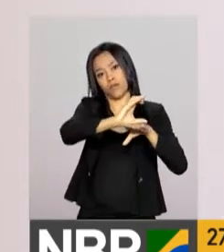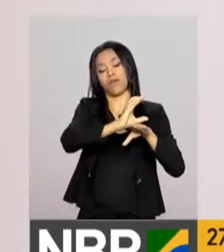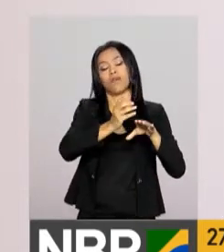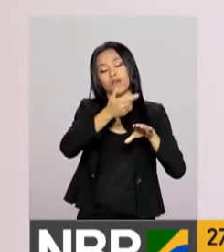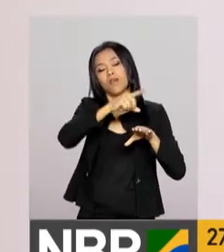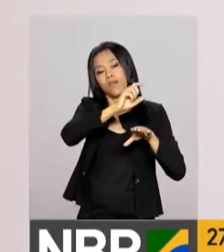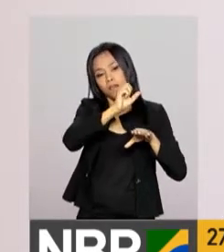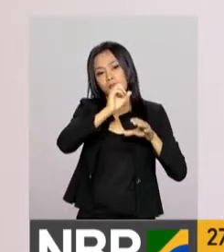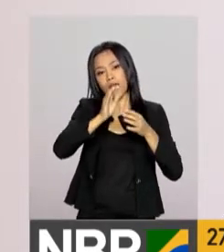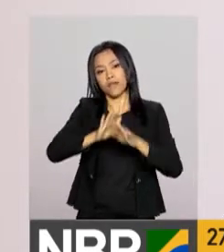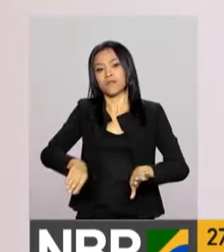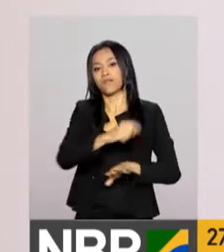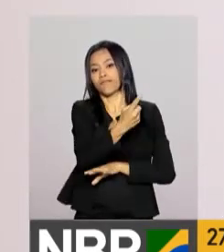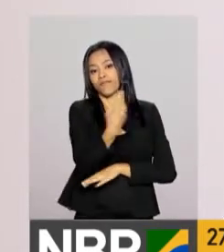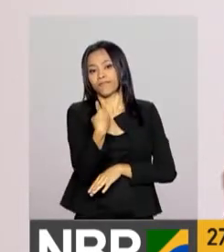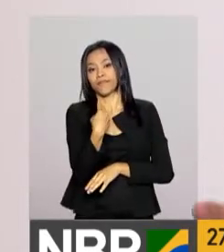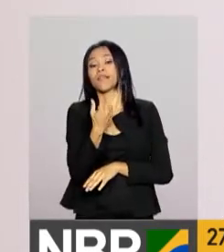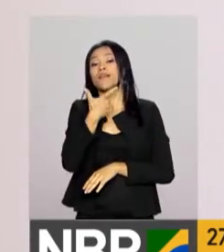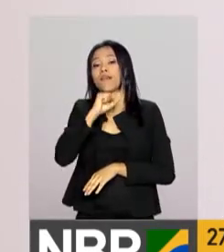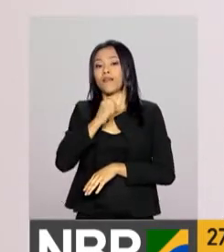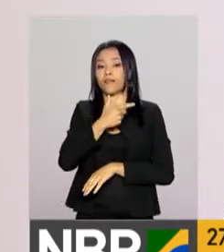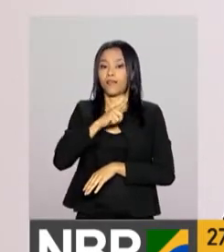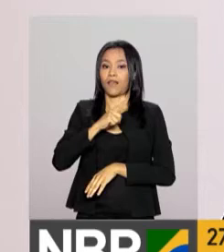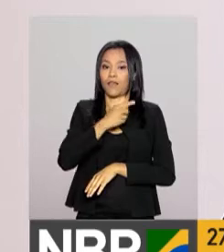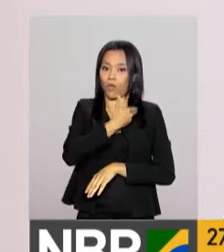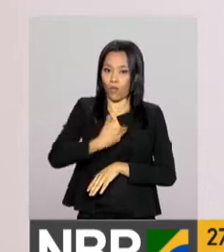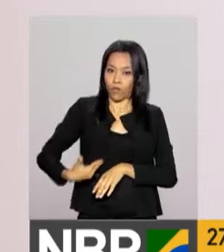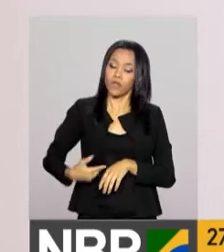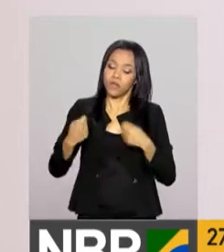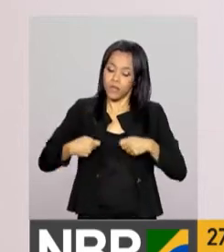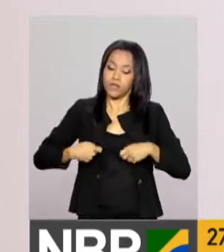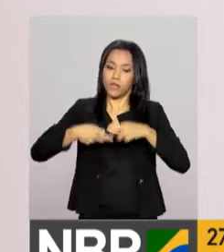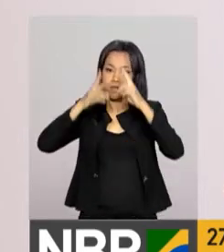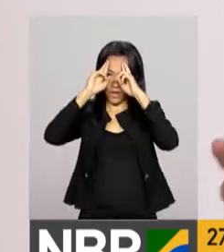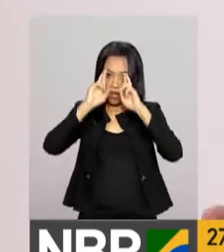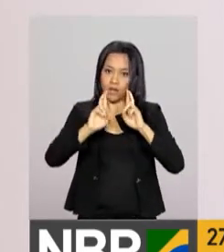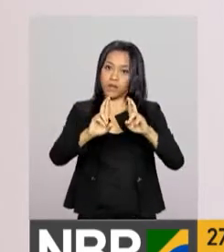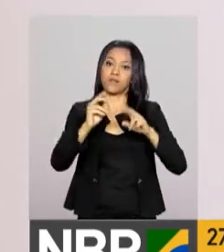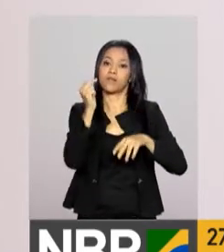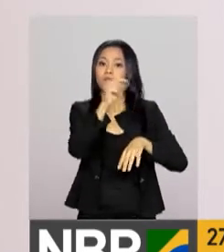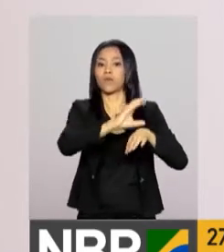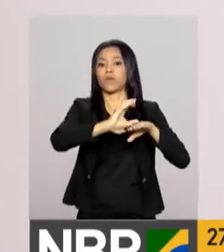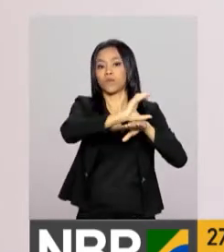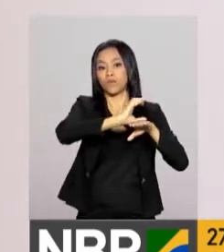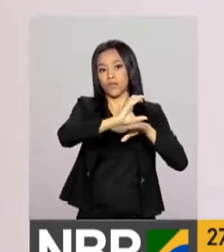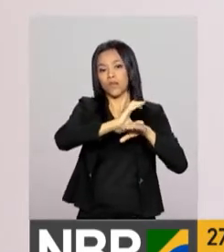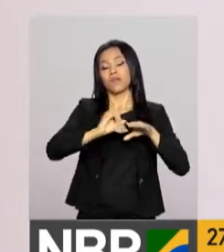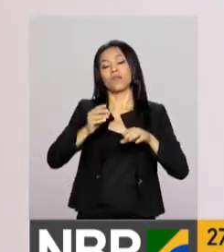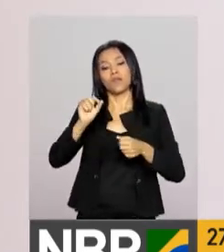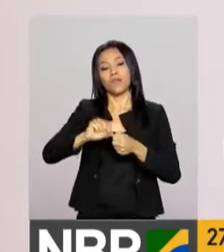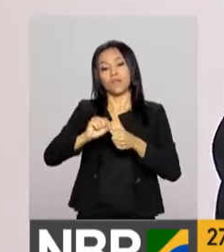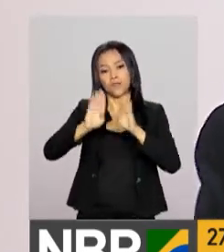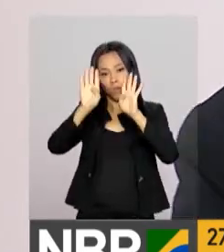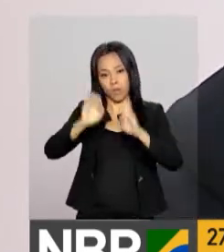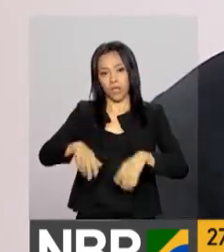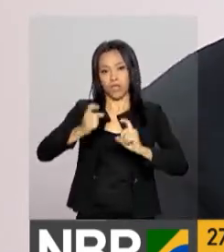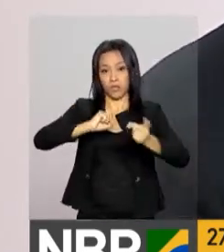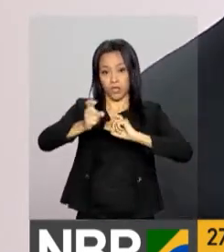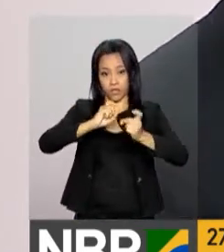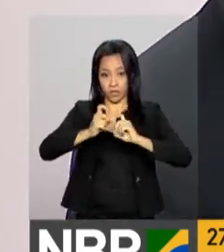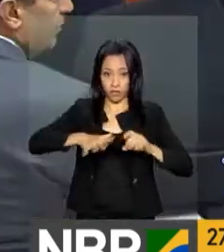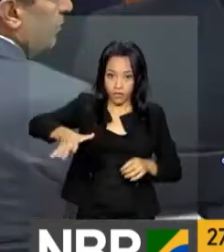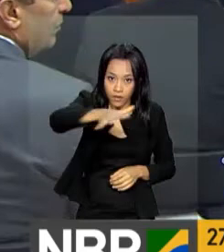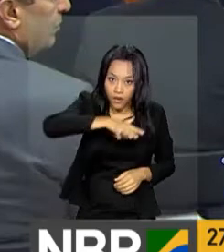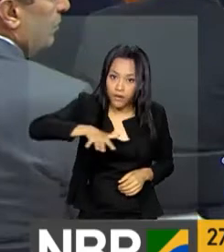determinou se a aqueles que governam que pratique uma atividade administrativa vocacionada voltada para essa atividade norte mais uma